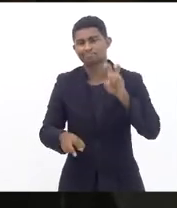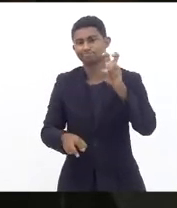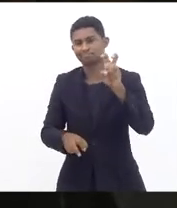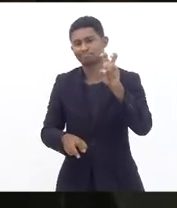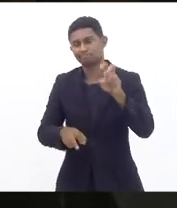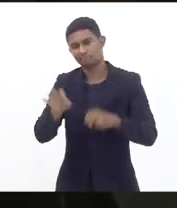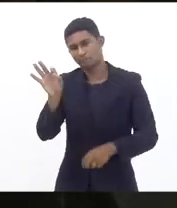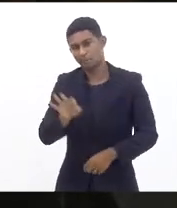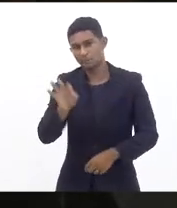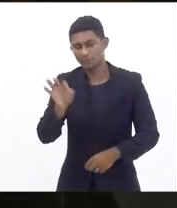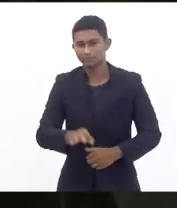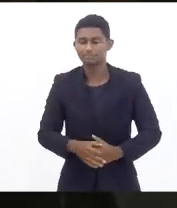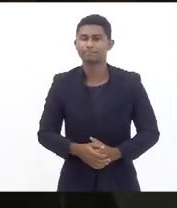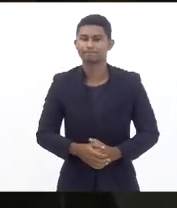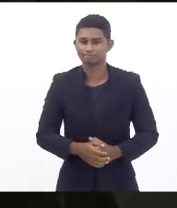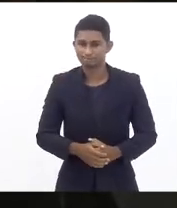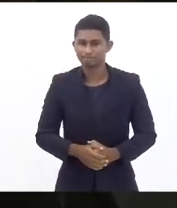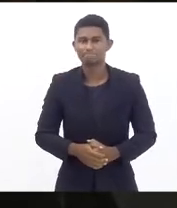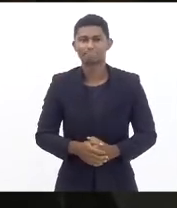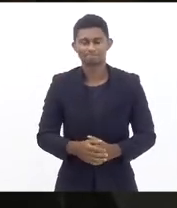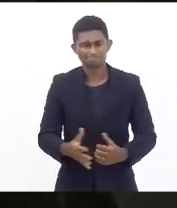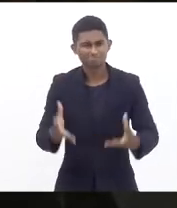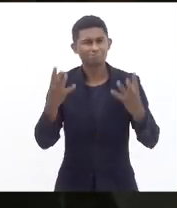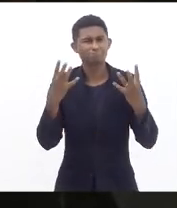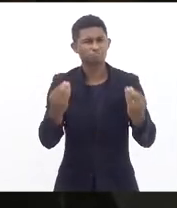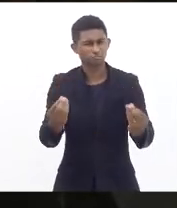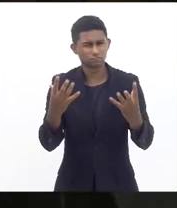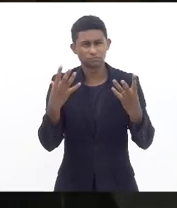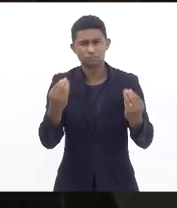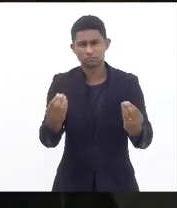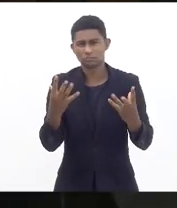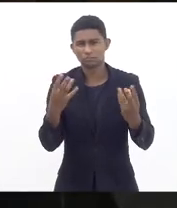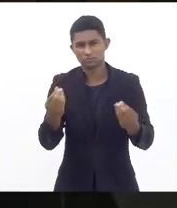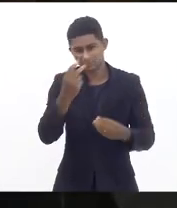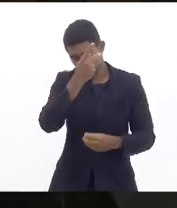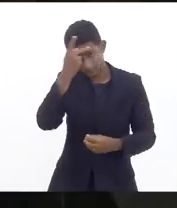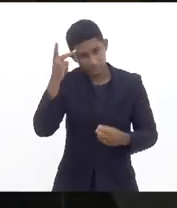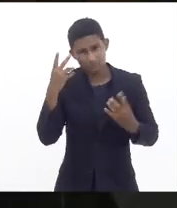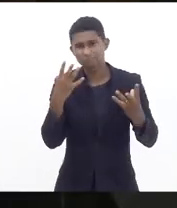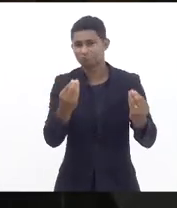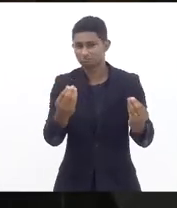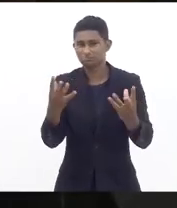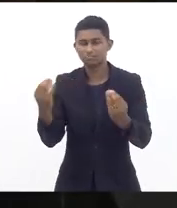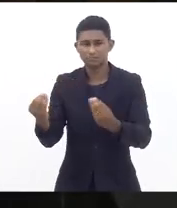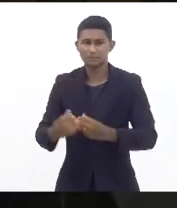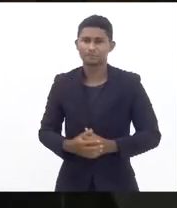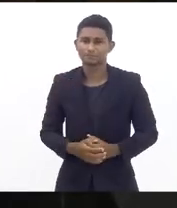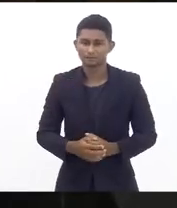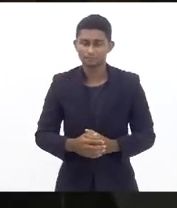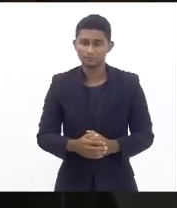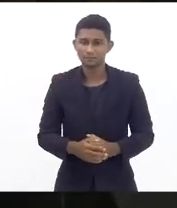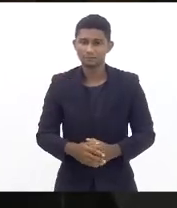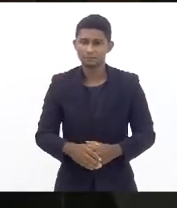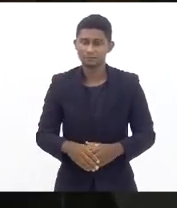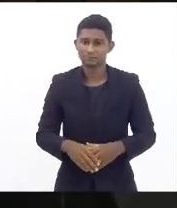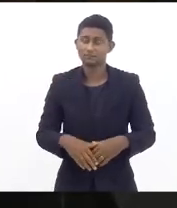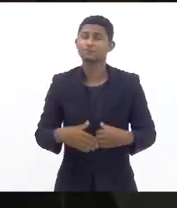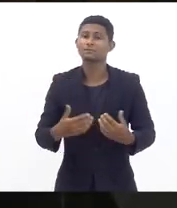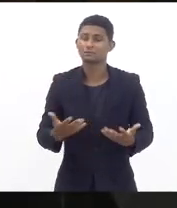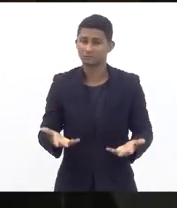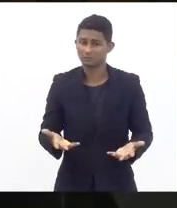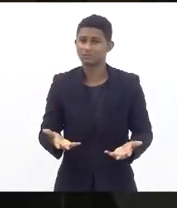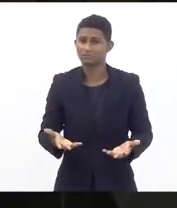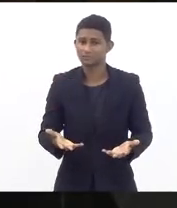5% é muita, muita gente. Isto em